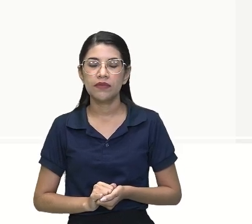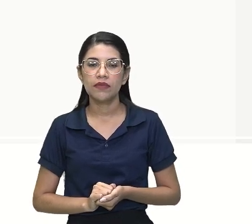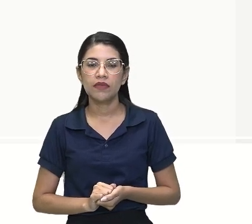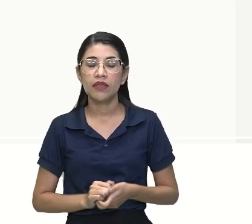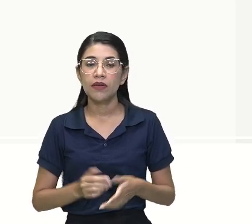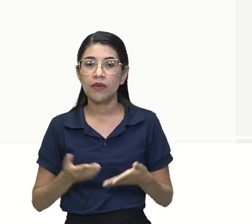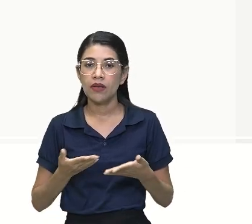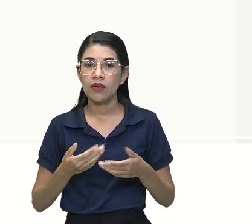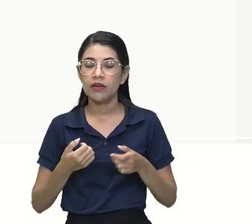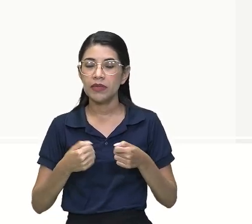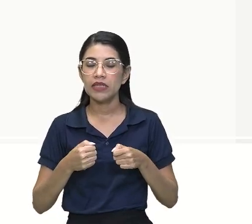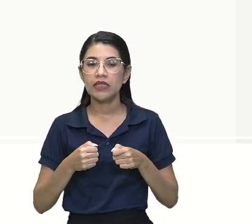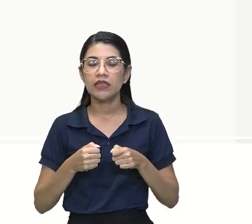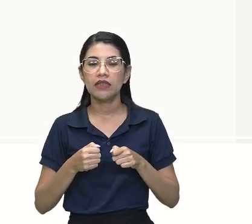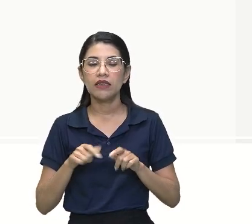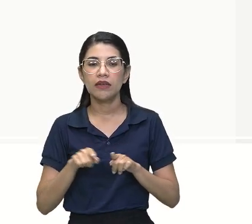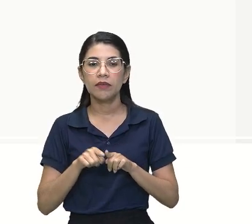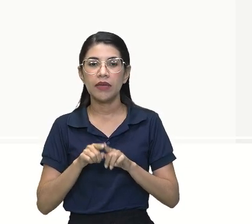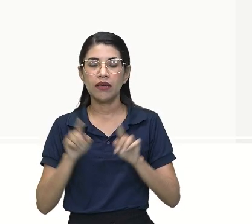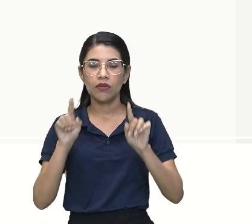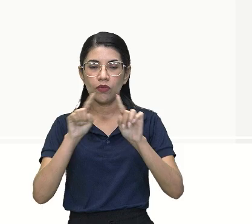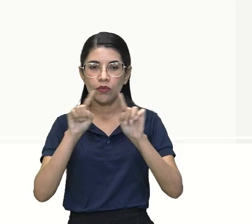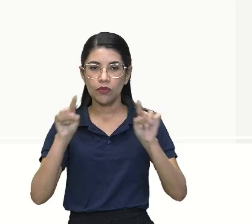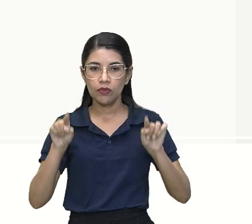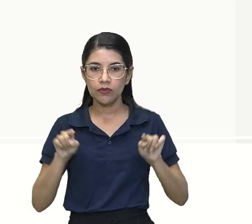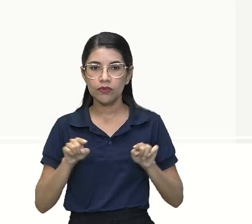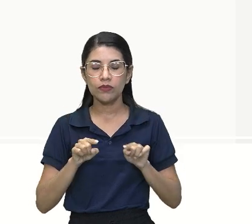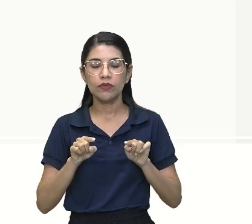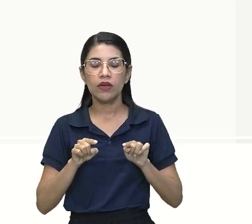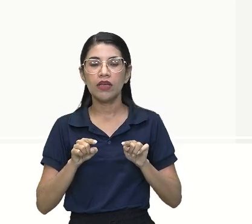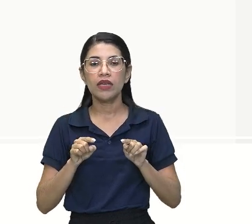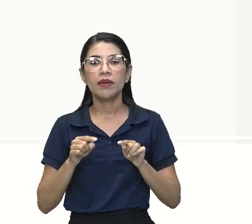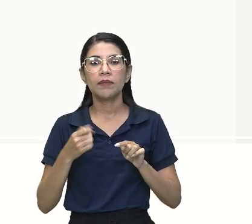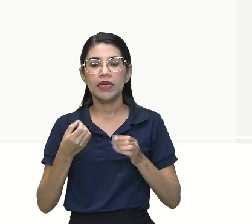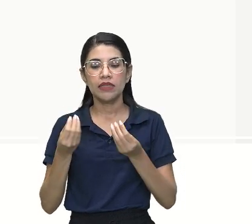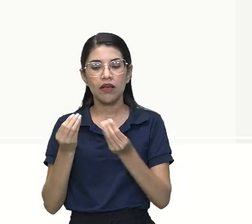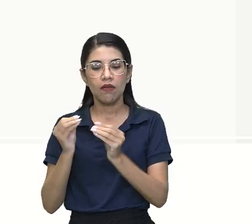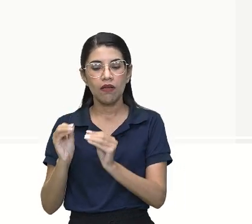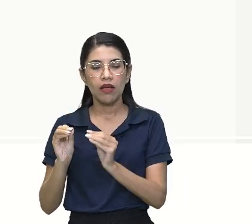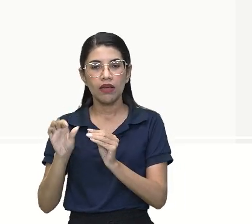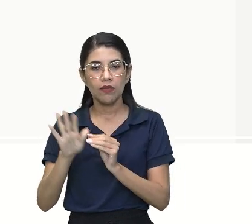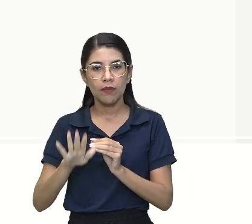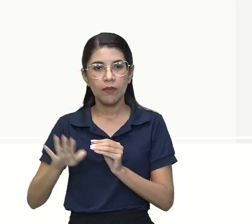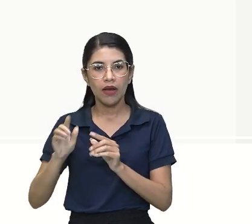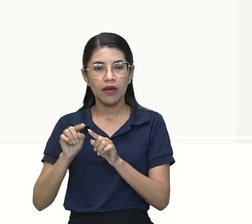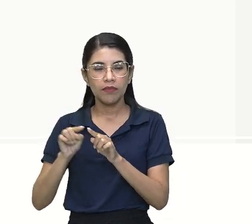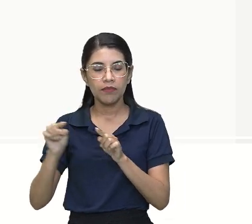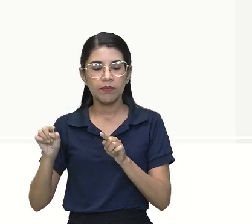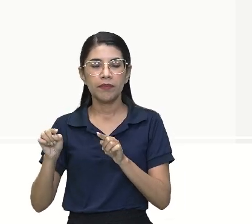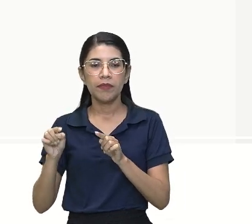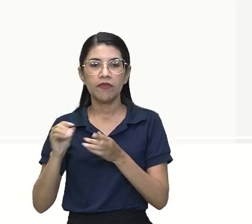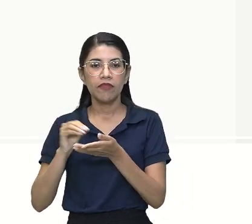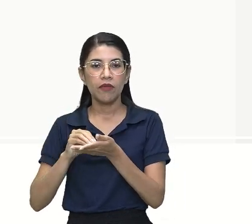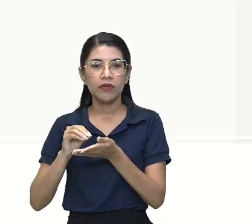eu vou deixar um mais e eu vou deixar aqui, ó, um espaço para a gente completar daqui a pouco.